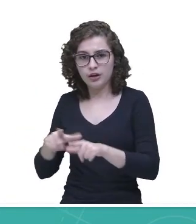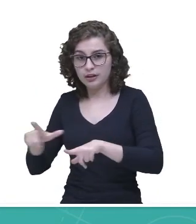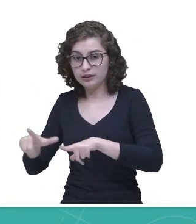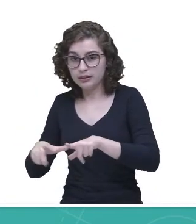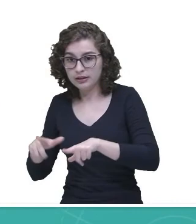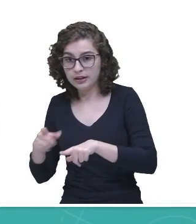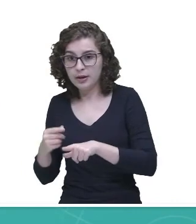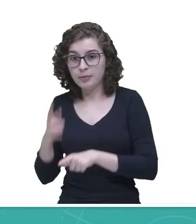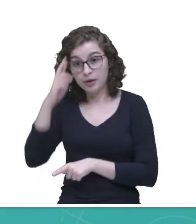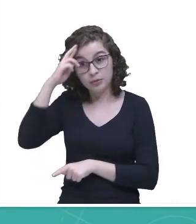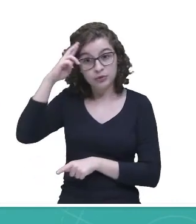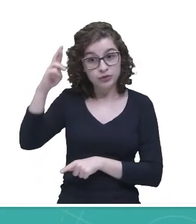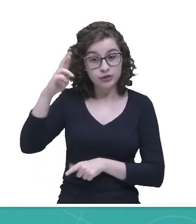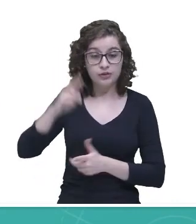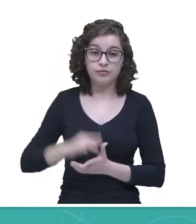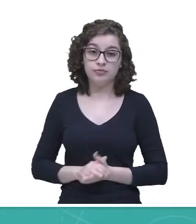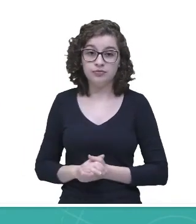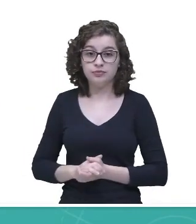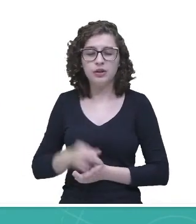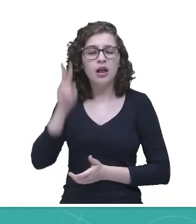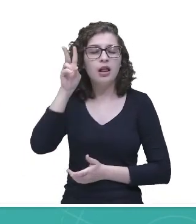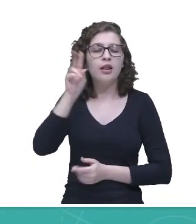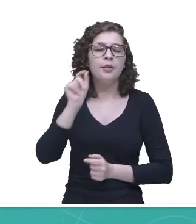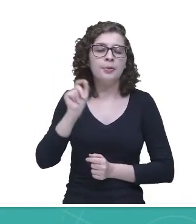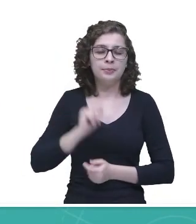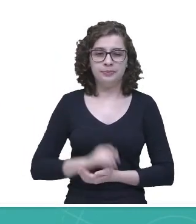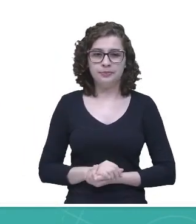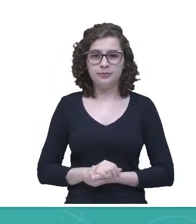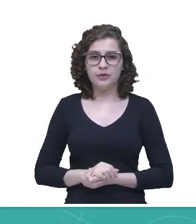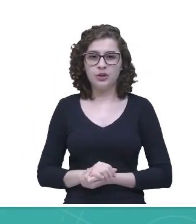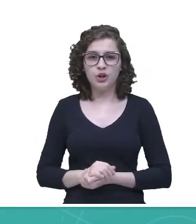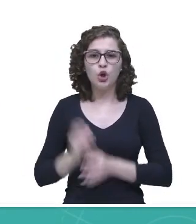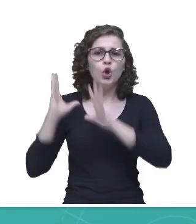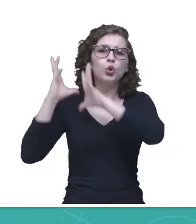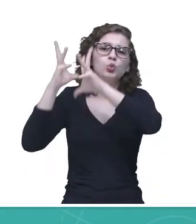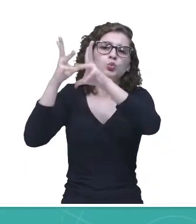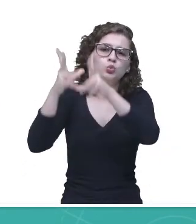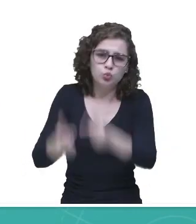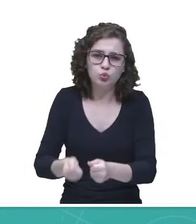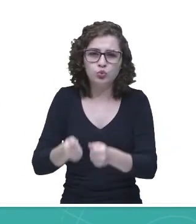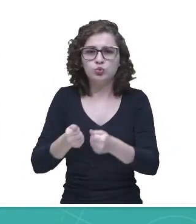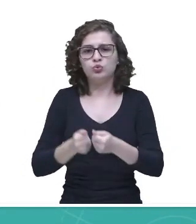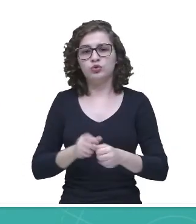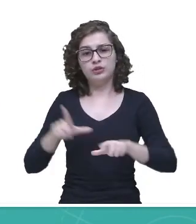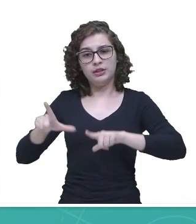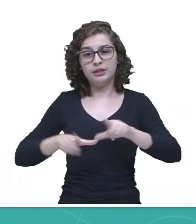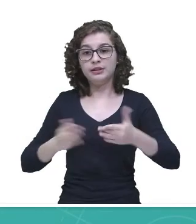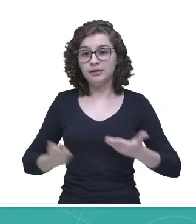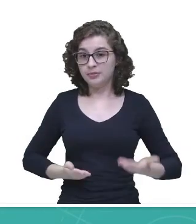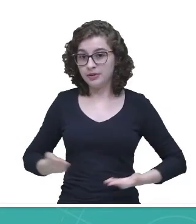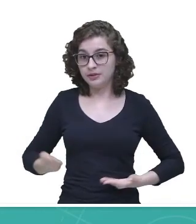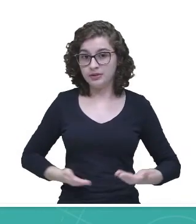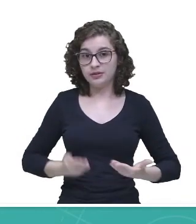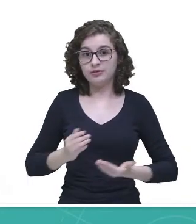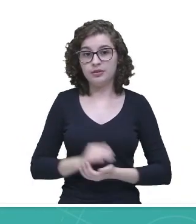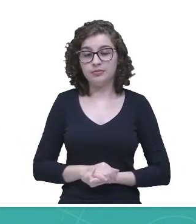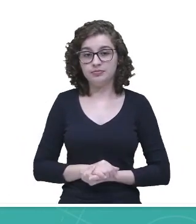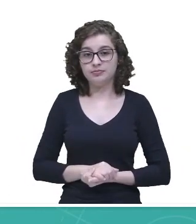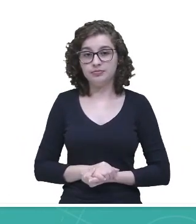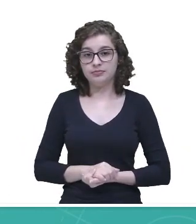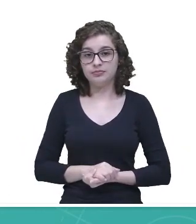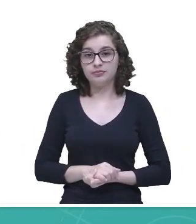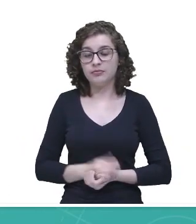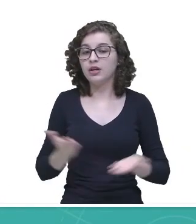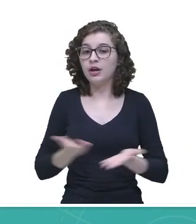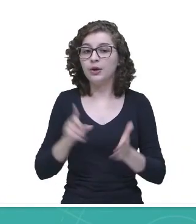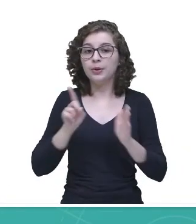senhorial. Lembrando que tudo envolvia a mão de obra do servo, tudo bem? Nós vamos agora para a nossa 16ª